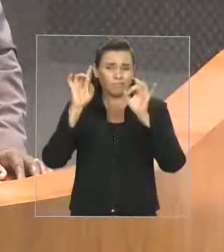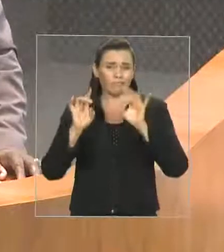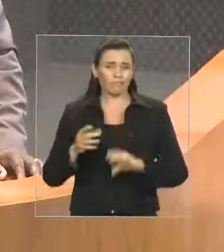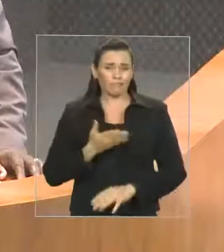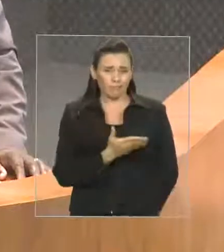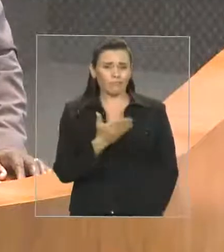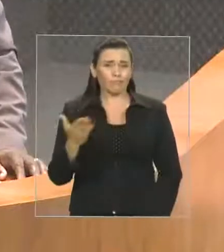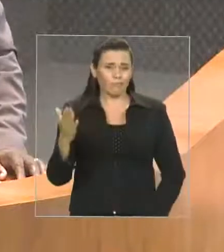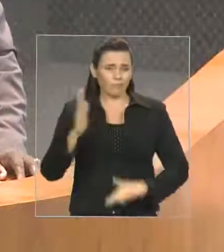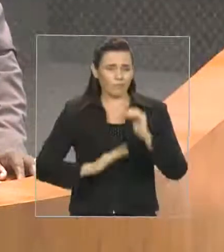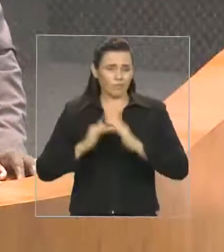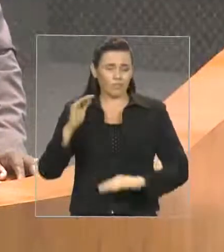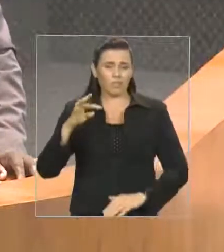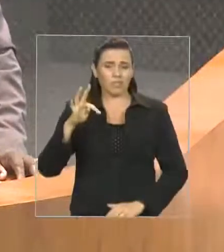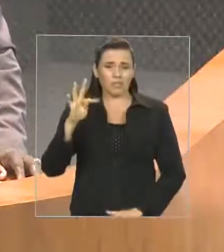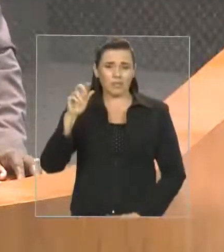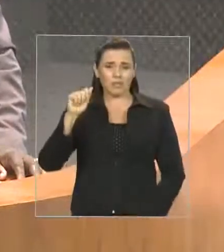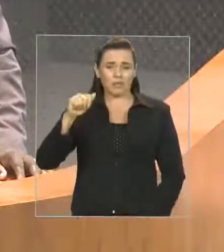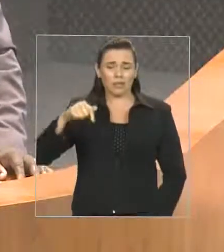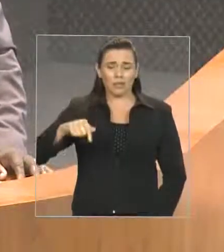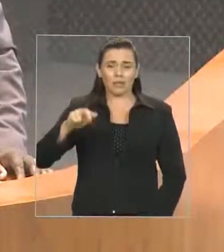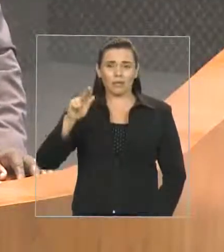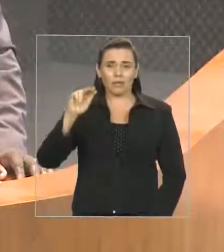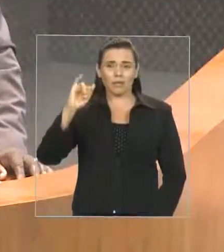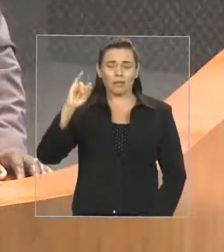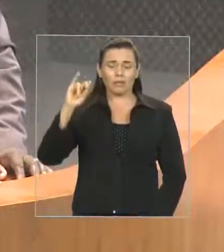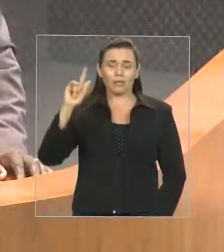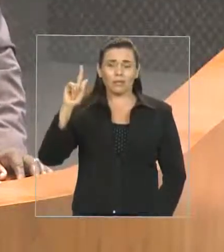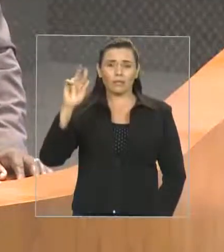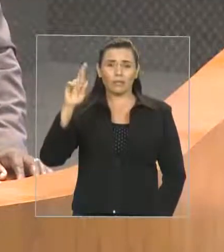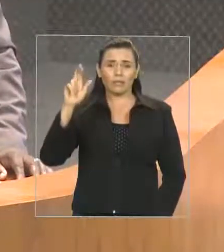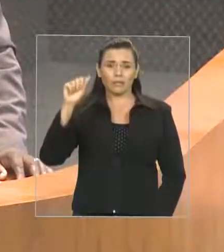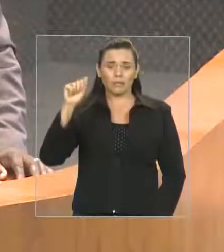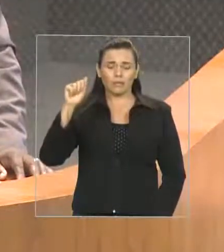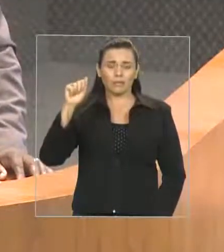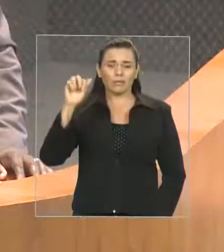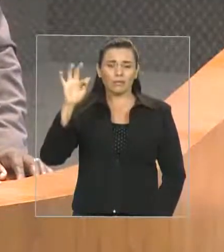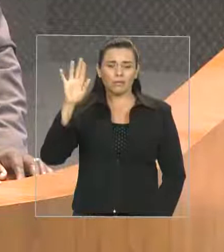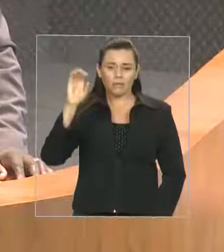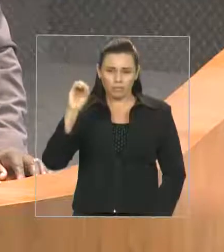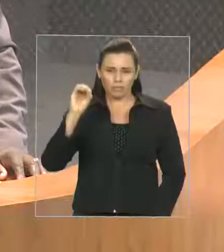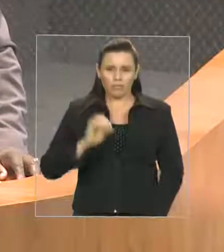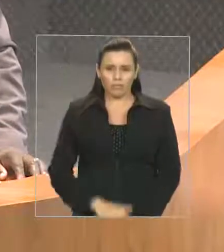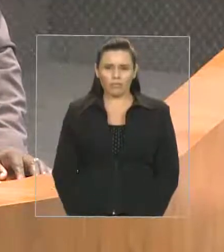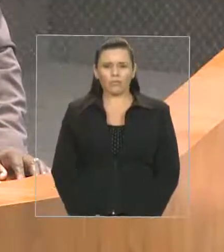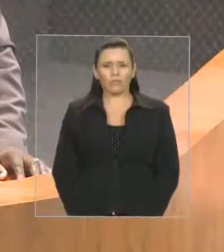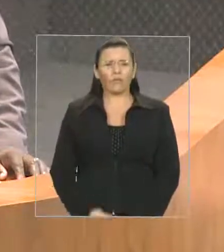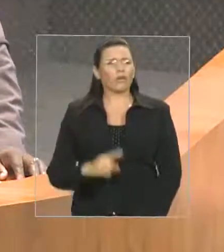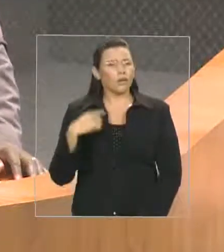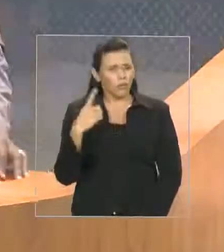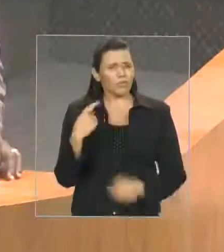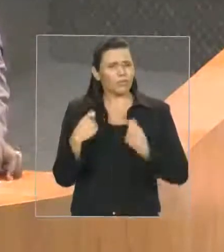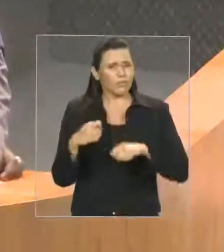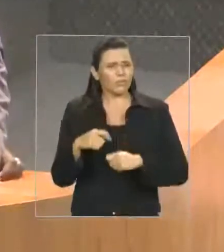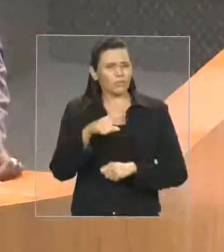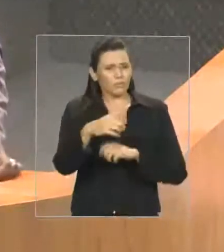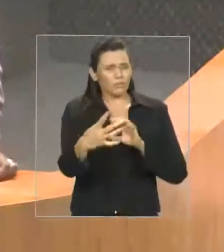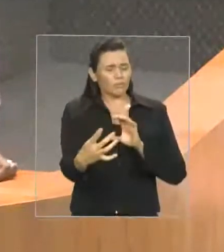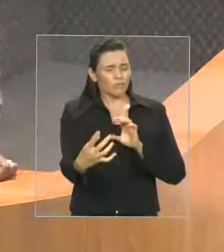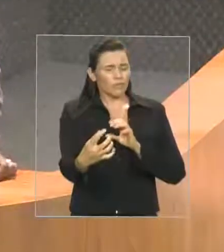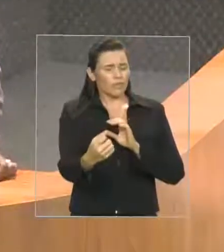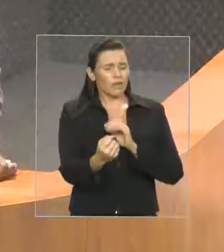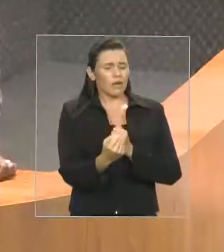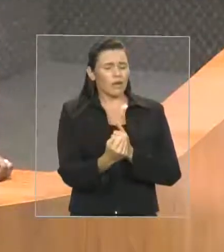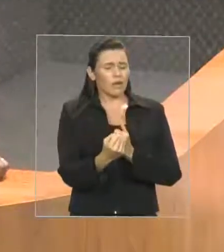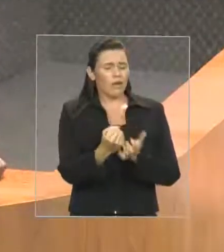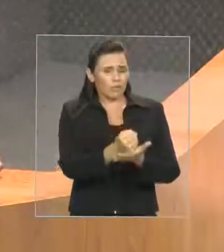abençoe vocês, nós precisamos de vocês. E digo mais, que todas as bênçãos do Senhor possam vir nesse dia